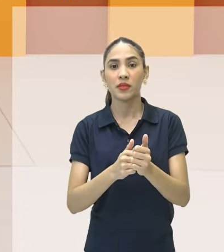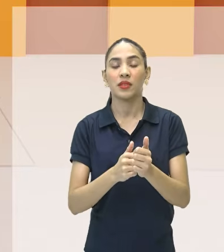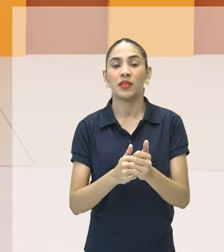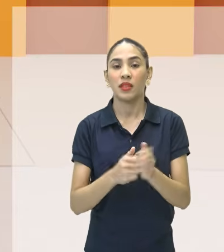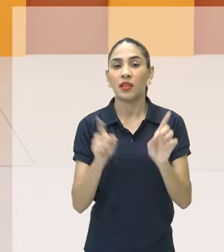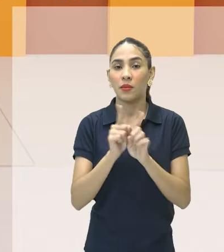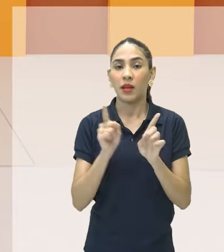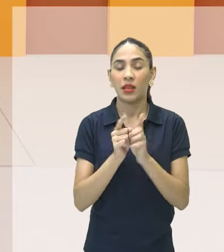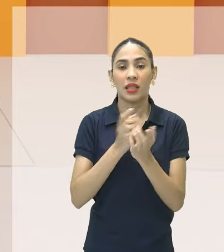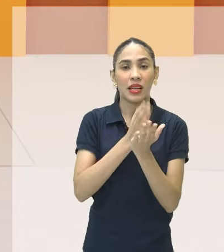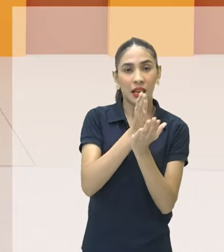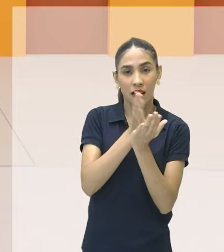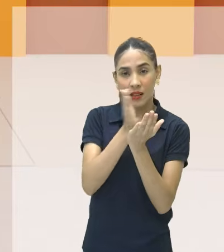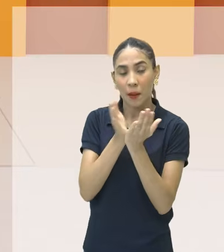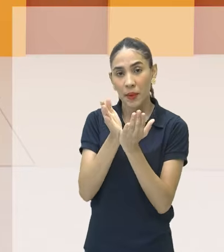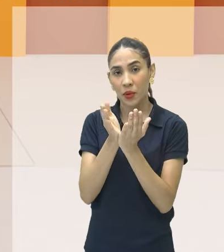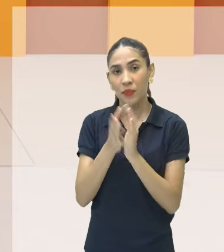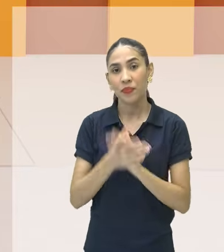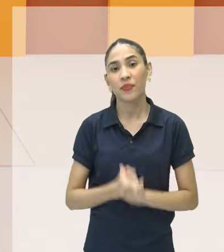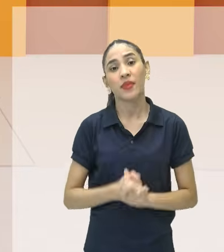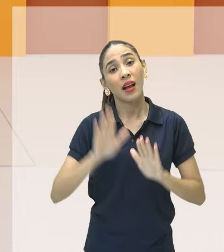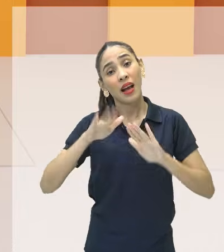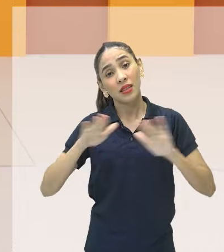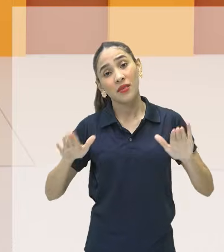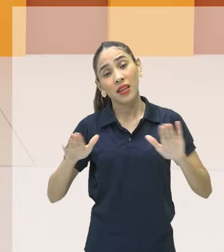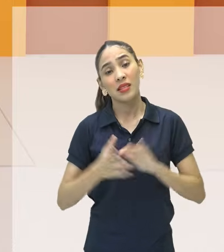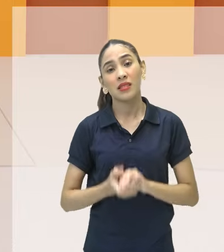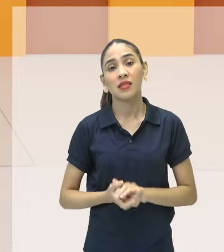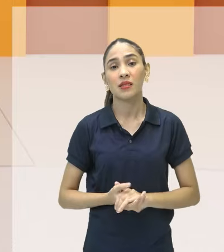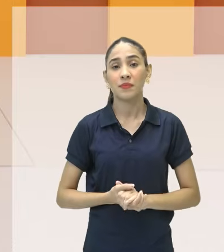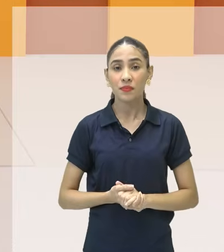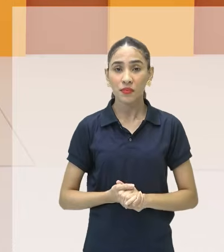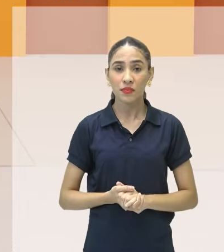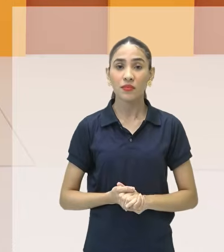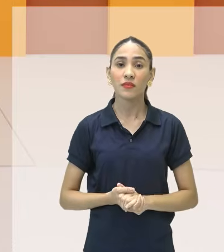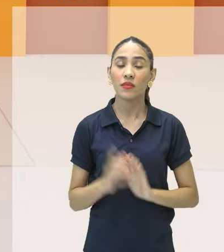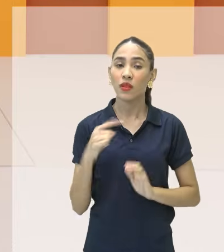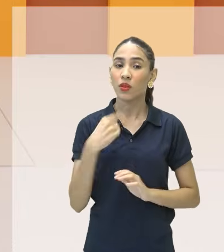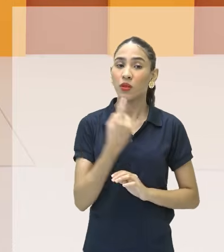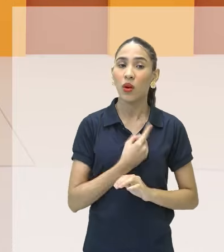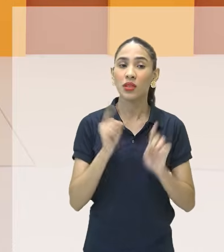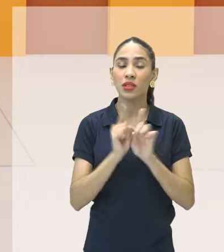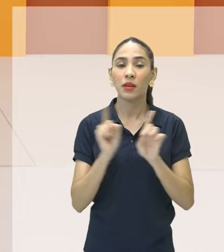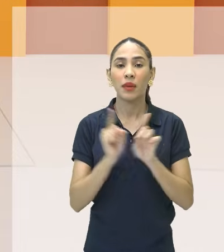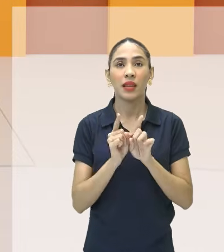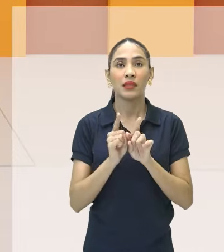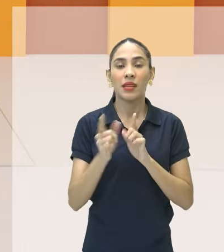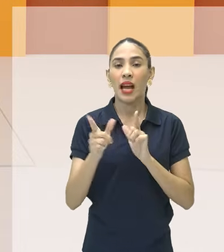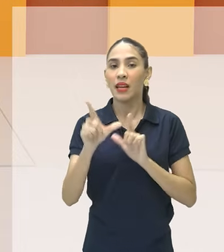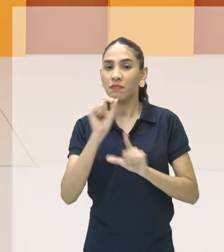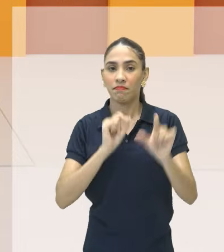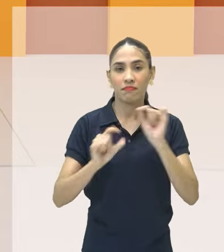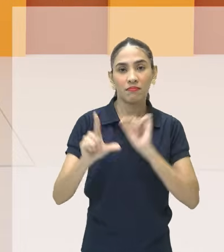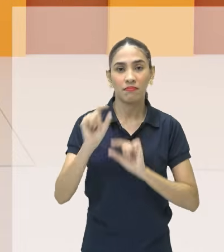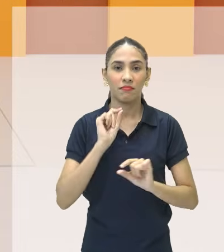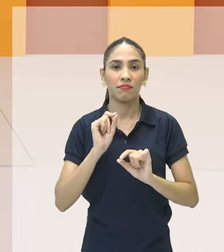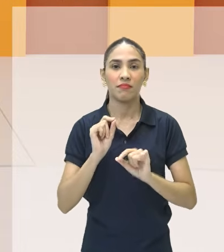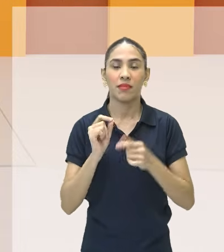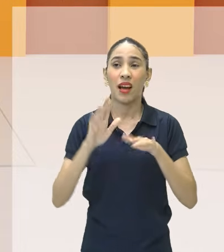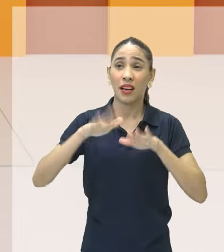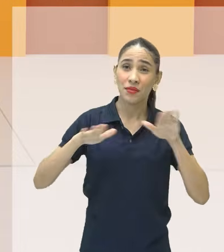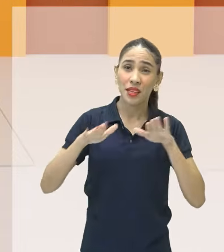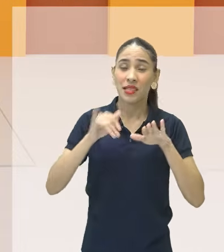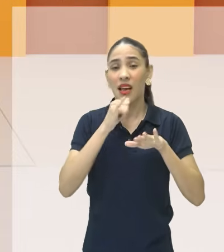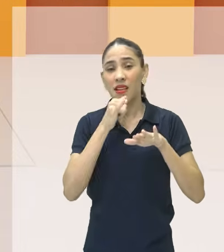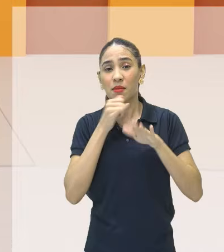né, um desses caminhos aí. E muitas vezes nós mesmos, nós variamos esses caminhos, né? Às vezes